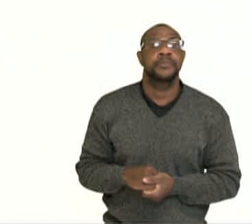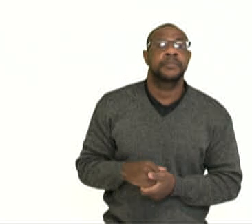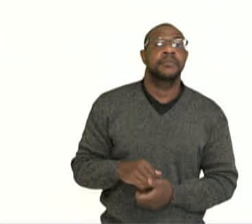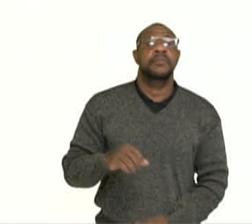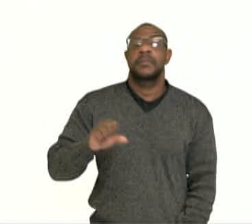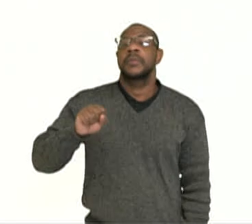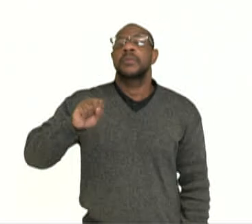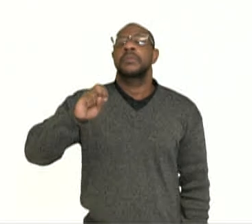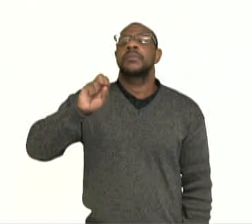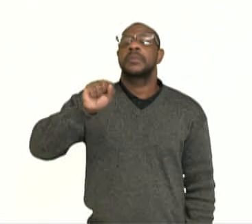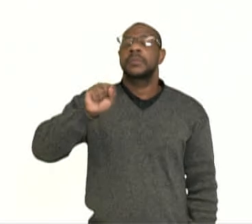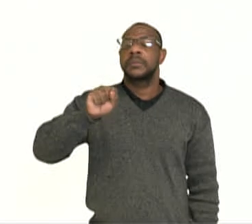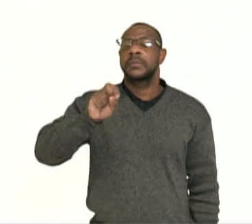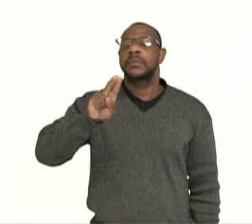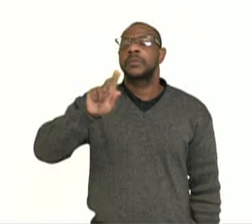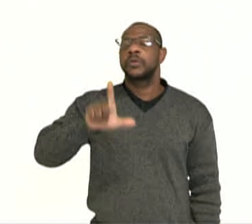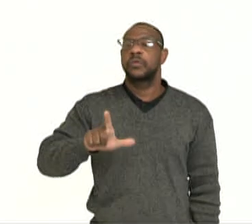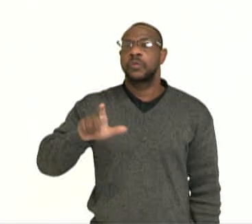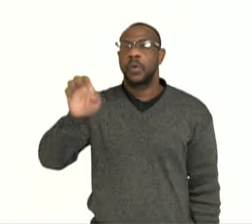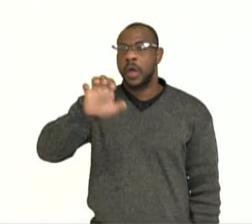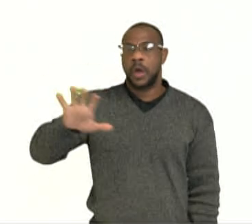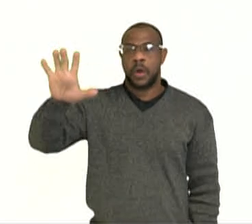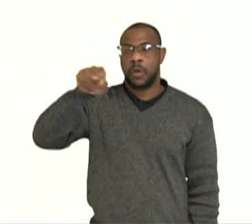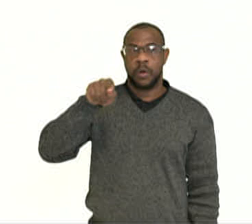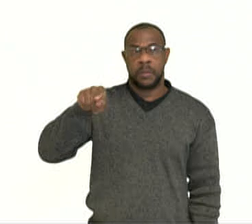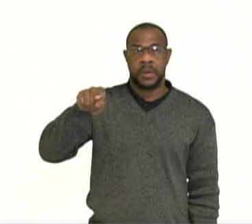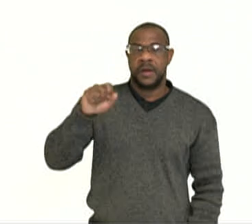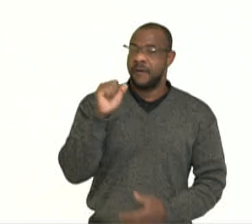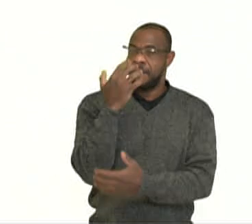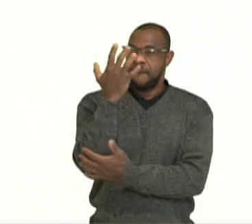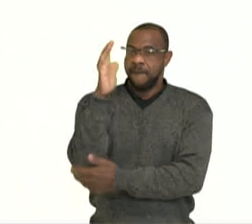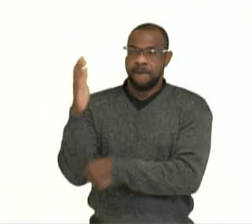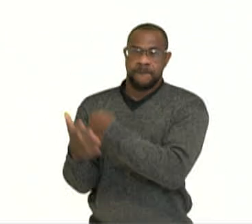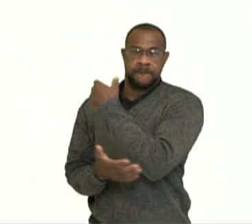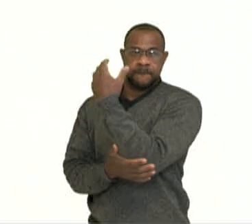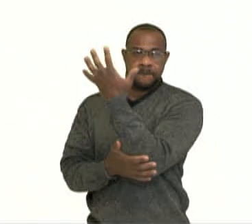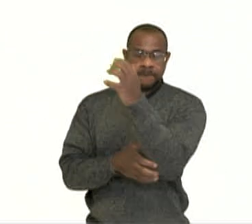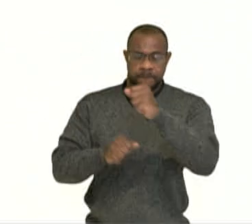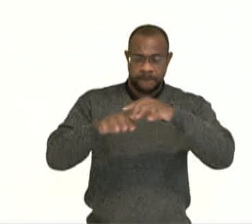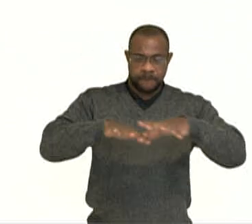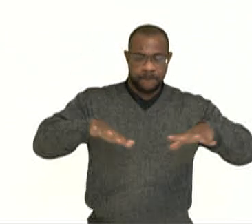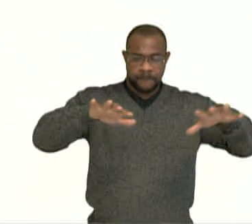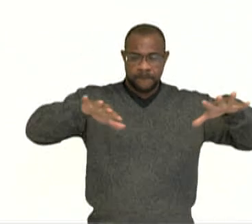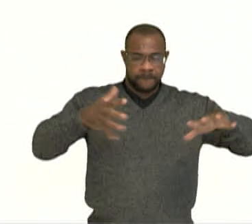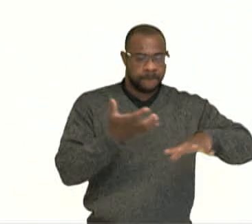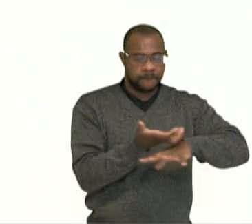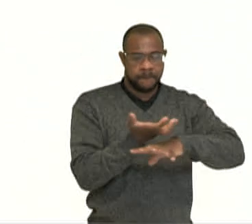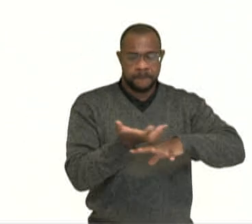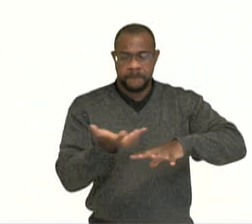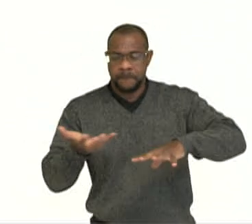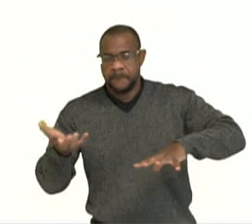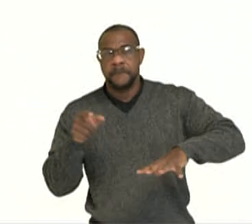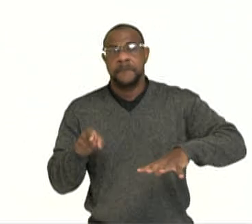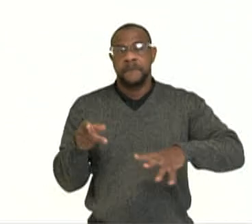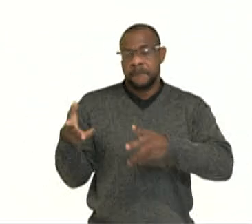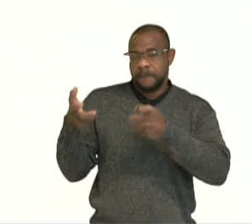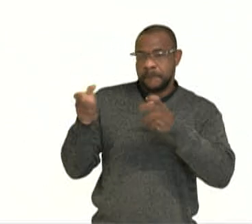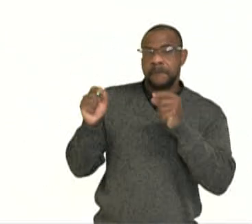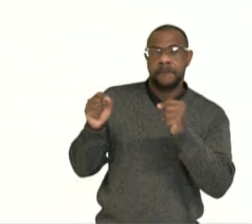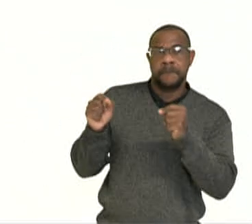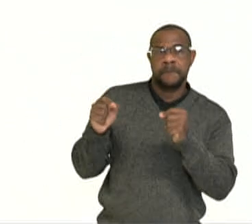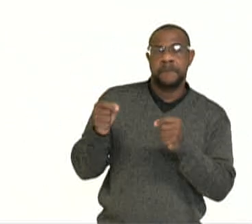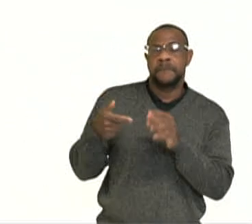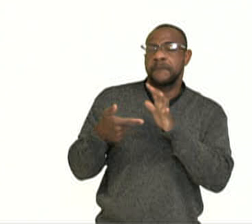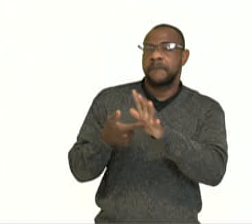da vegetação na porção sul da Europa, a gente percebe essa floresta mediterrânea, essa vegetação